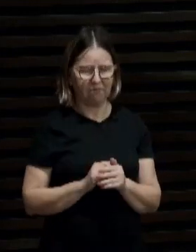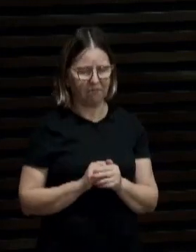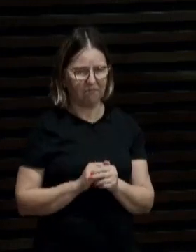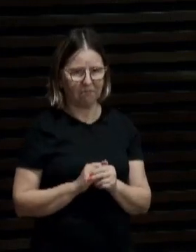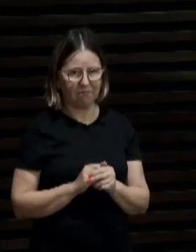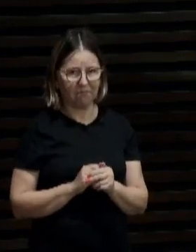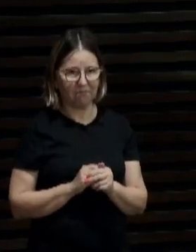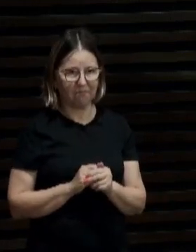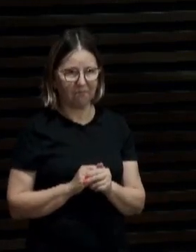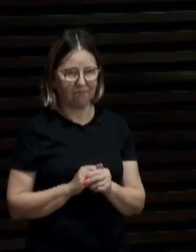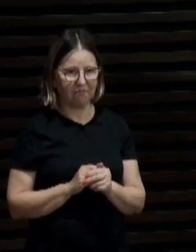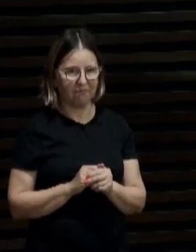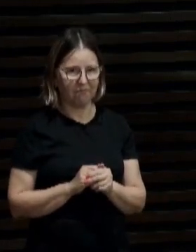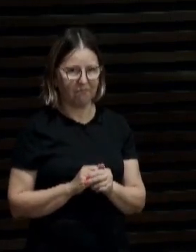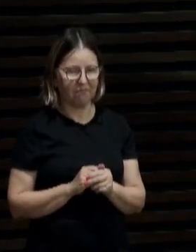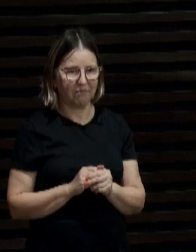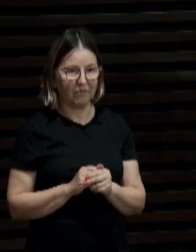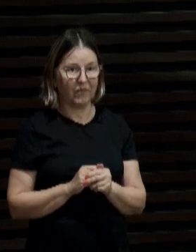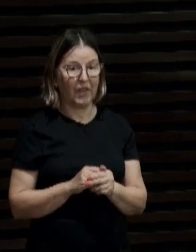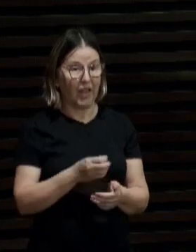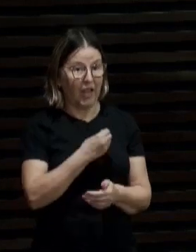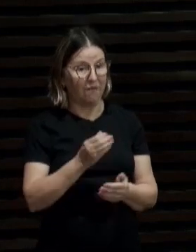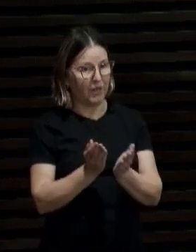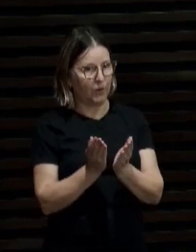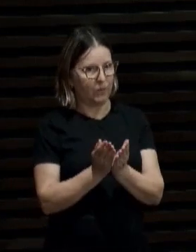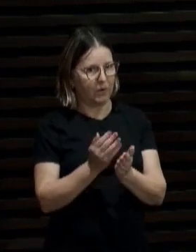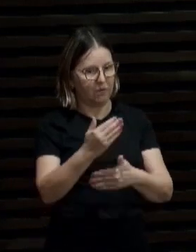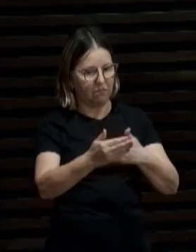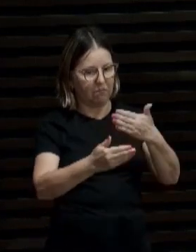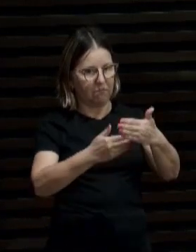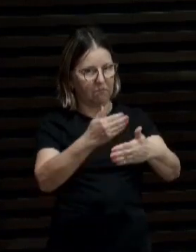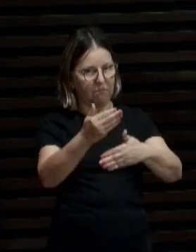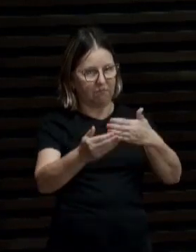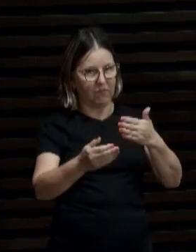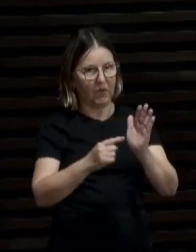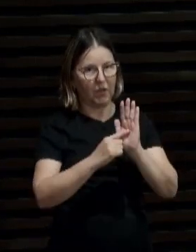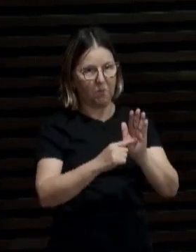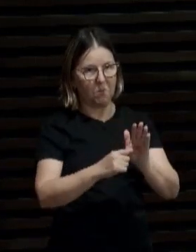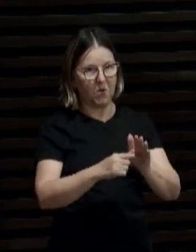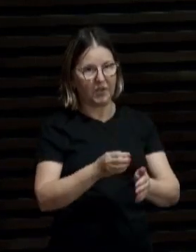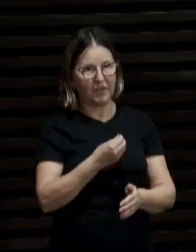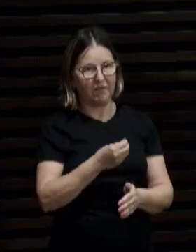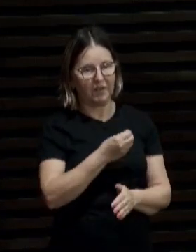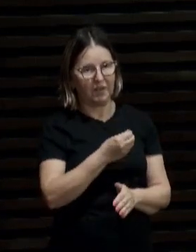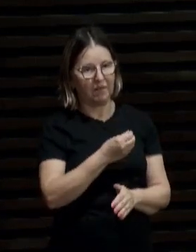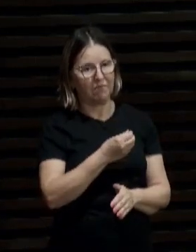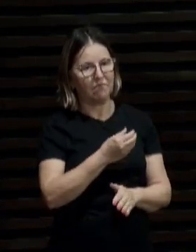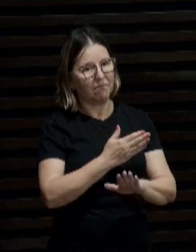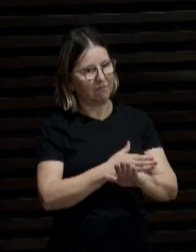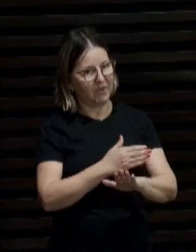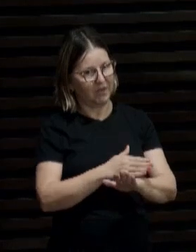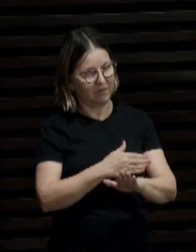Há um progresso na vida cristã, e esse progresso na vida cristã, ele se revela em vida prática. Ortodoxia é